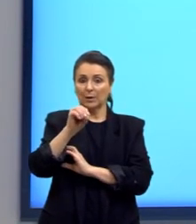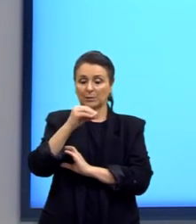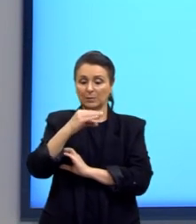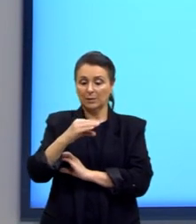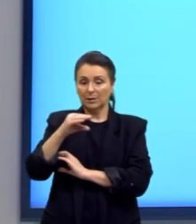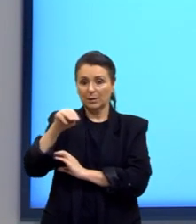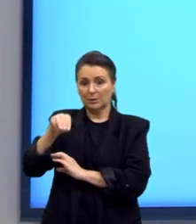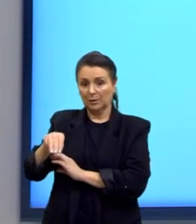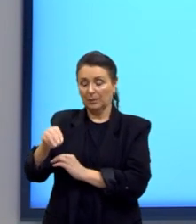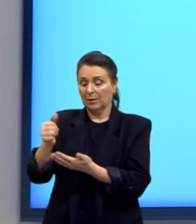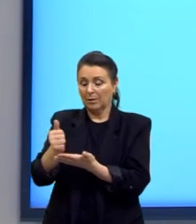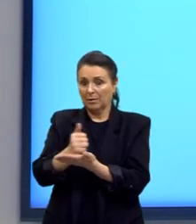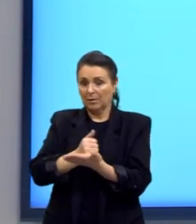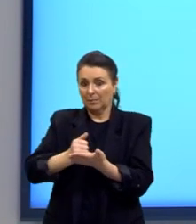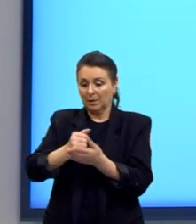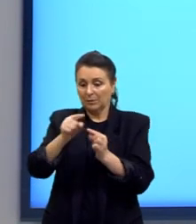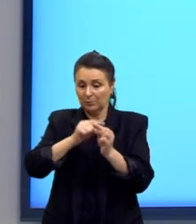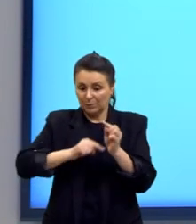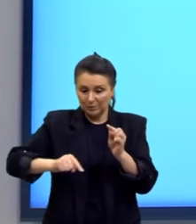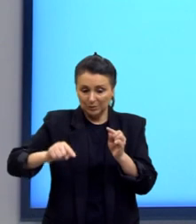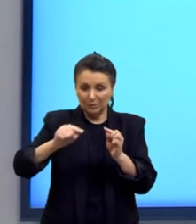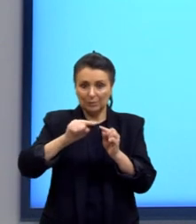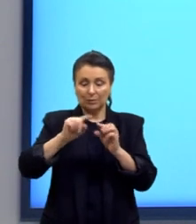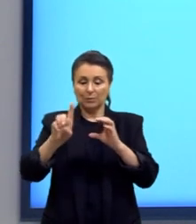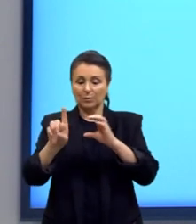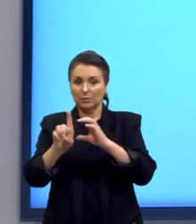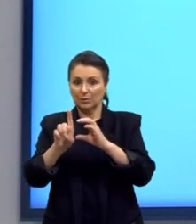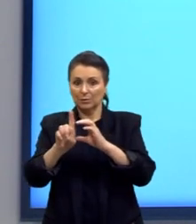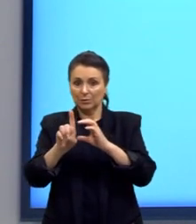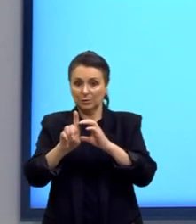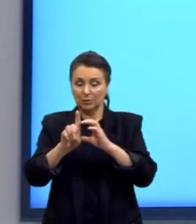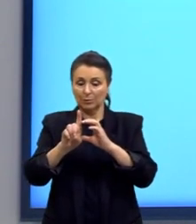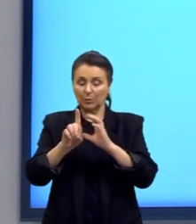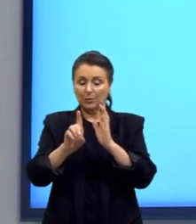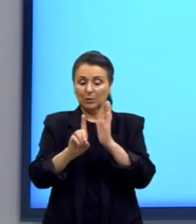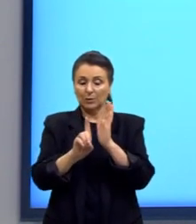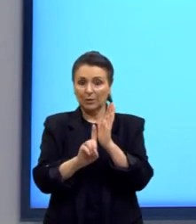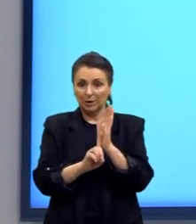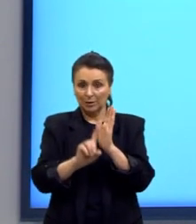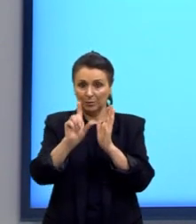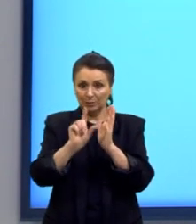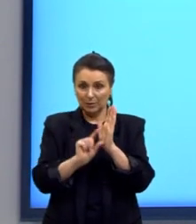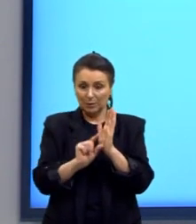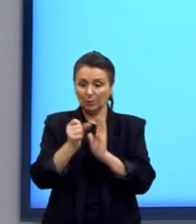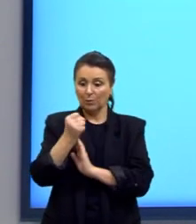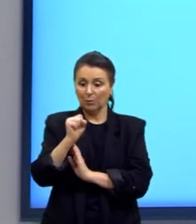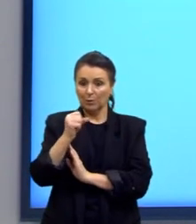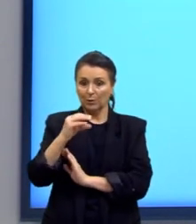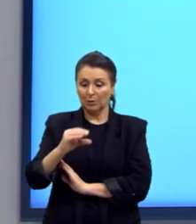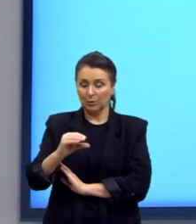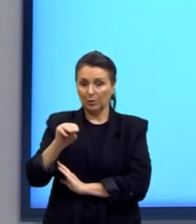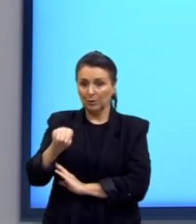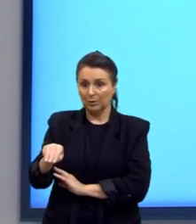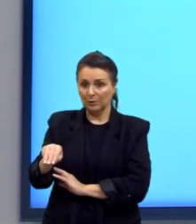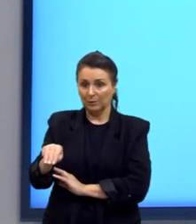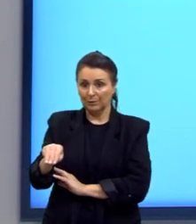e a base é um círculo de diâmetro d minúsculo medindo 8cm